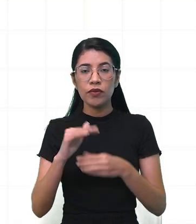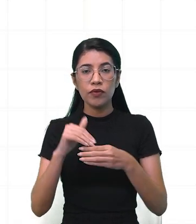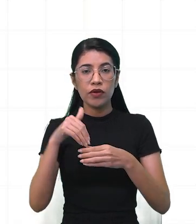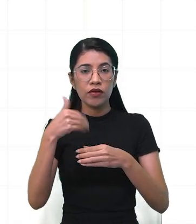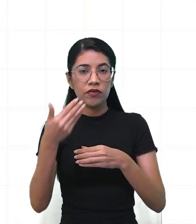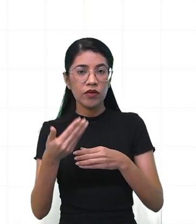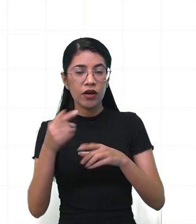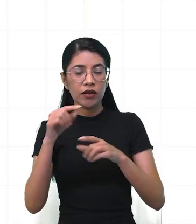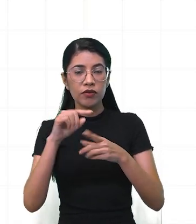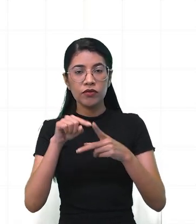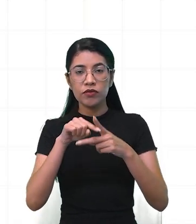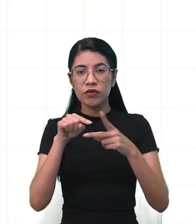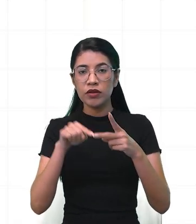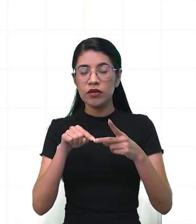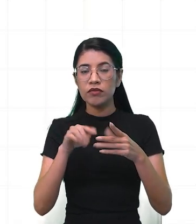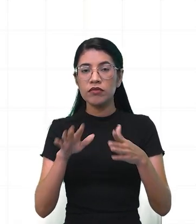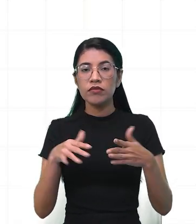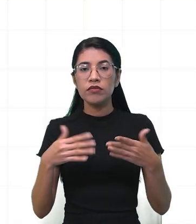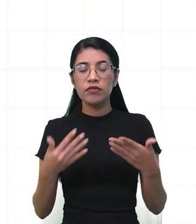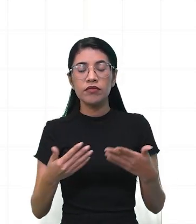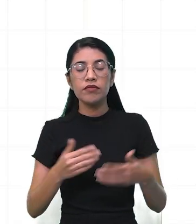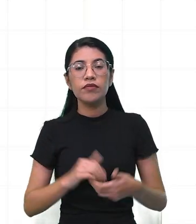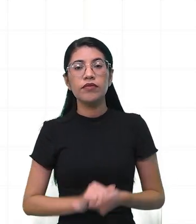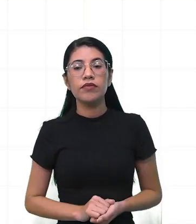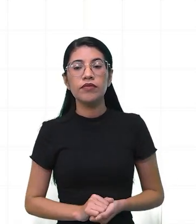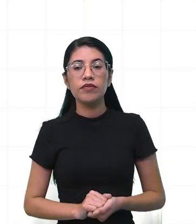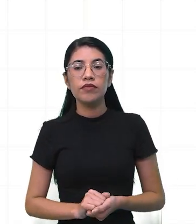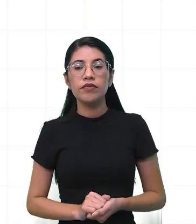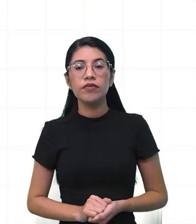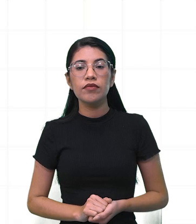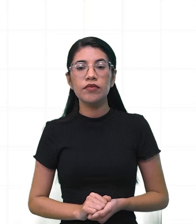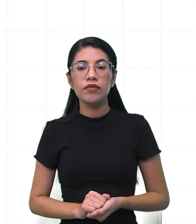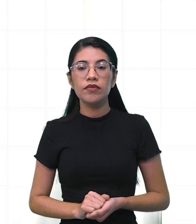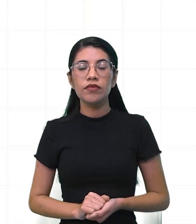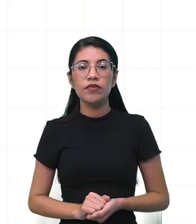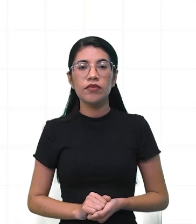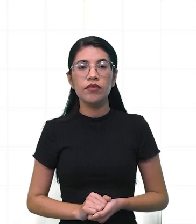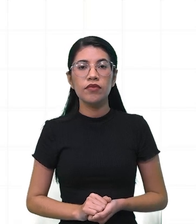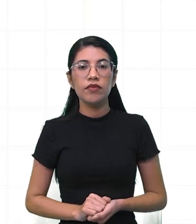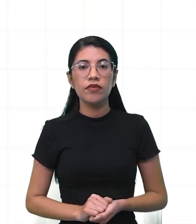externo a esse, né, é esse carinha aqui.